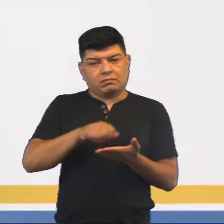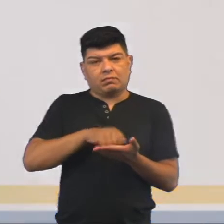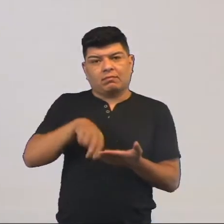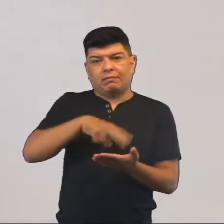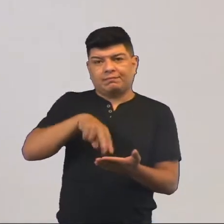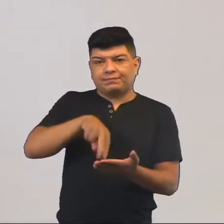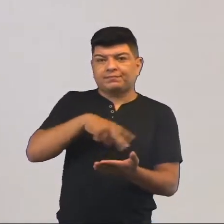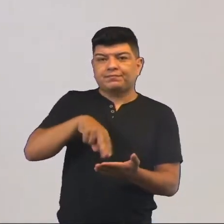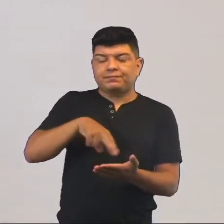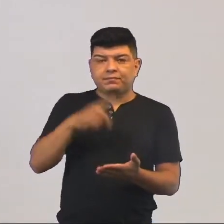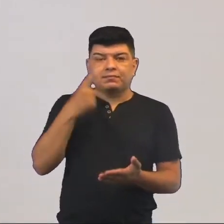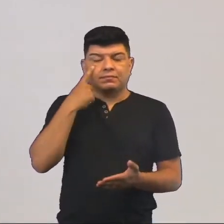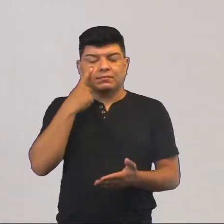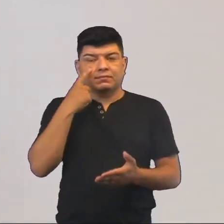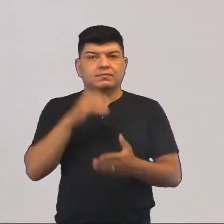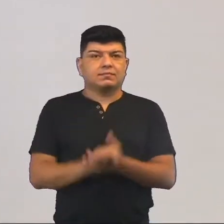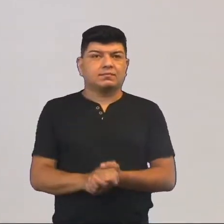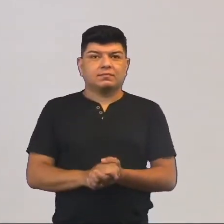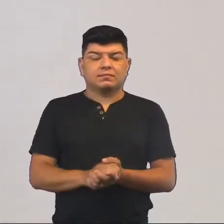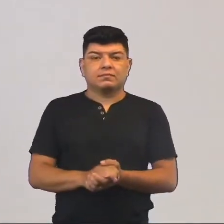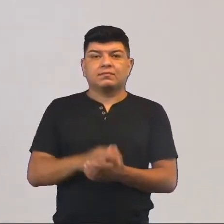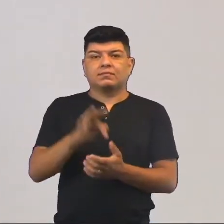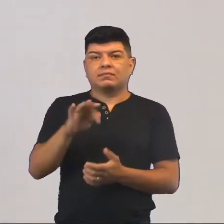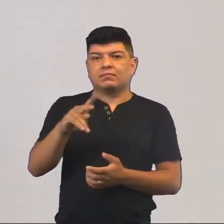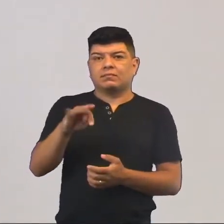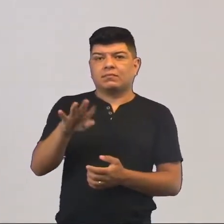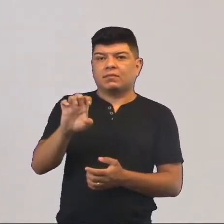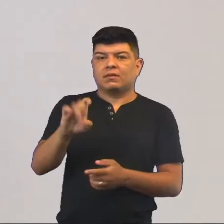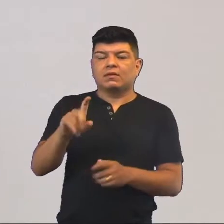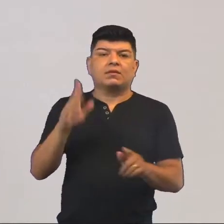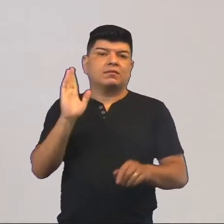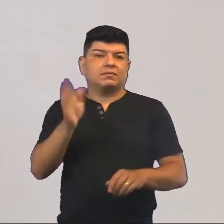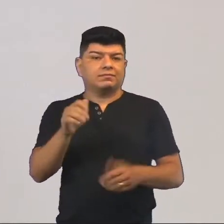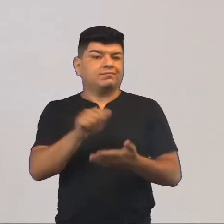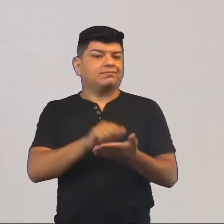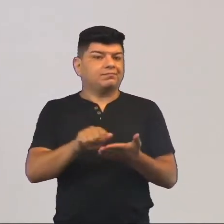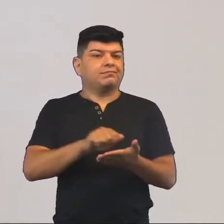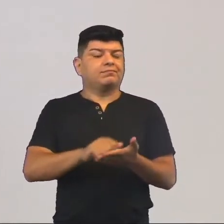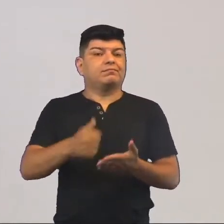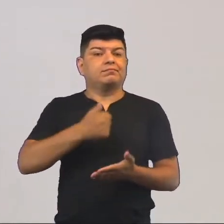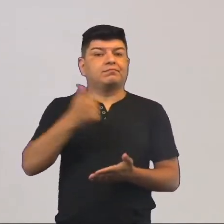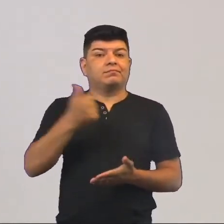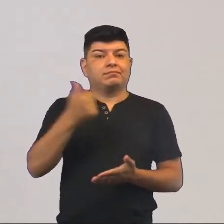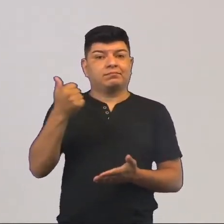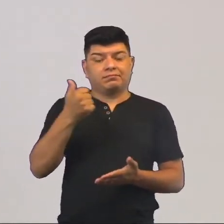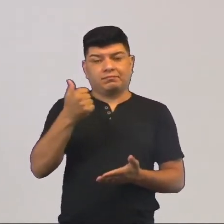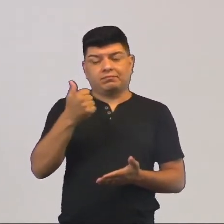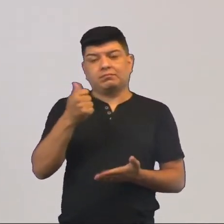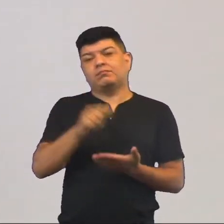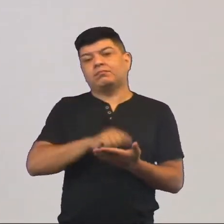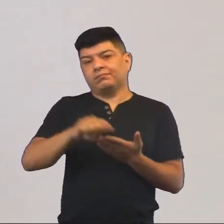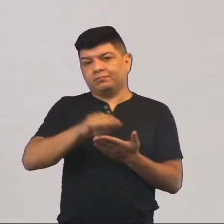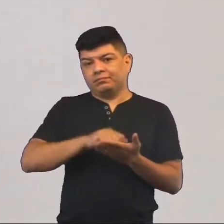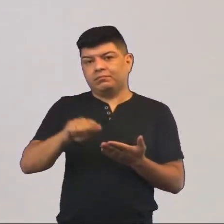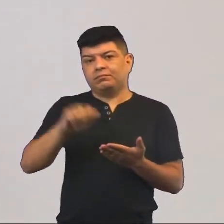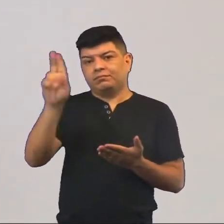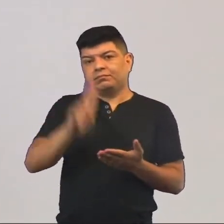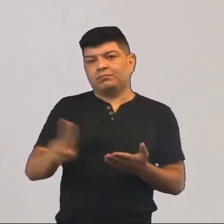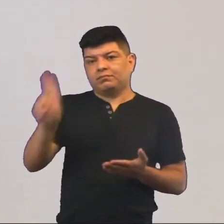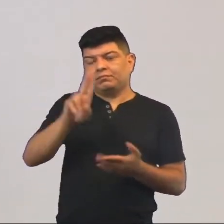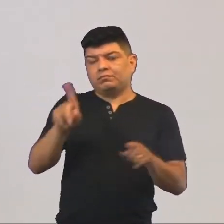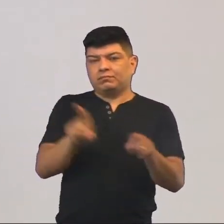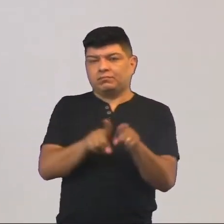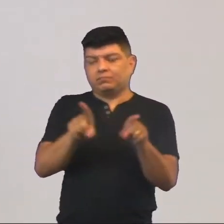da dança. Então, veja que Feuillet já escreve aí as suas primeiras notações, né, e